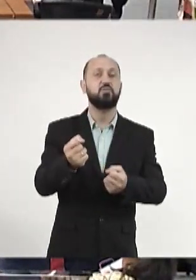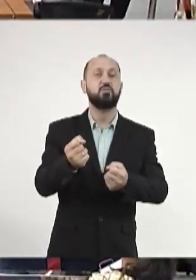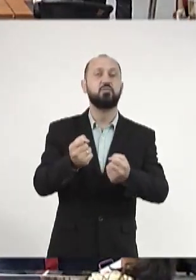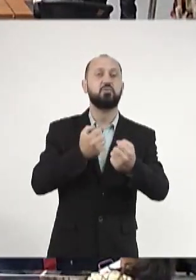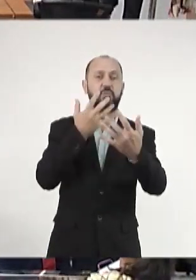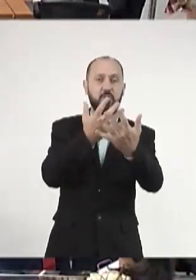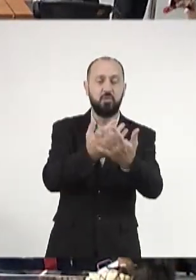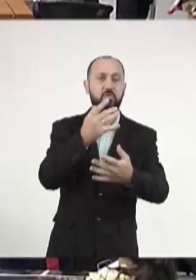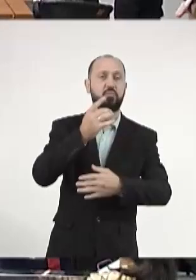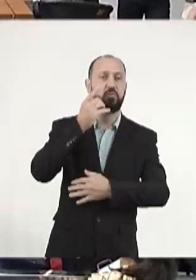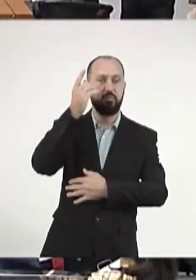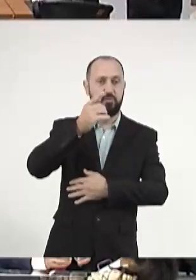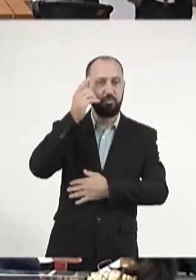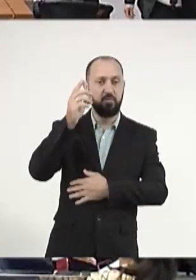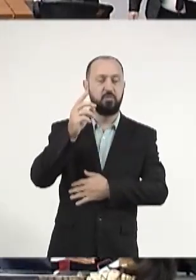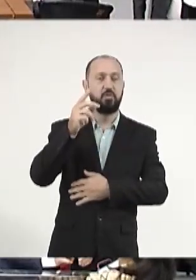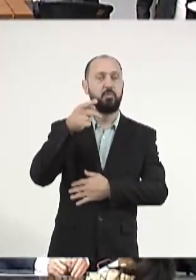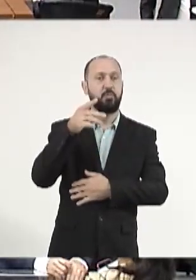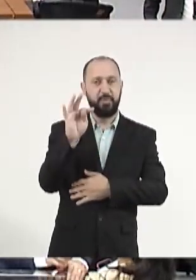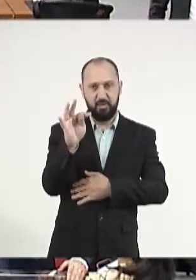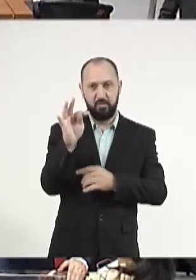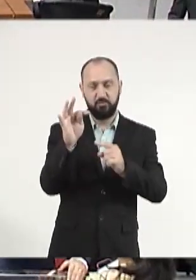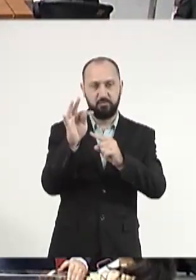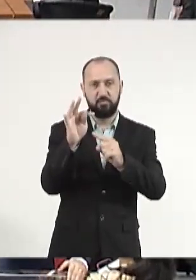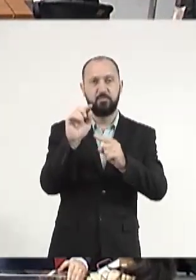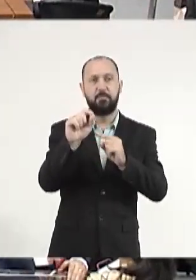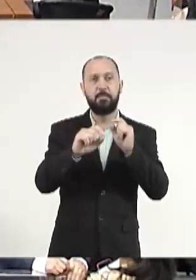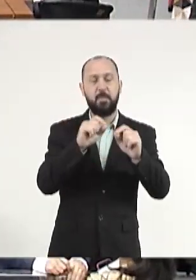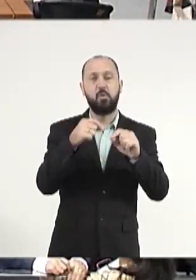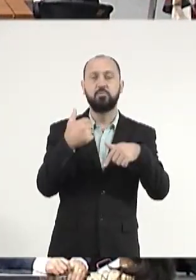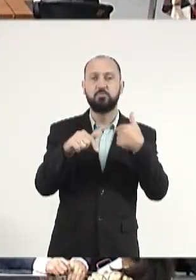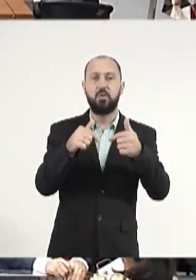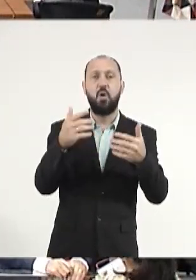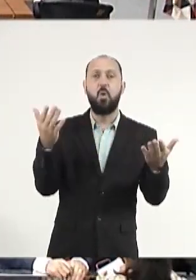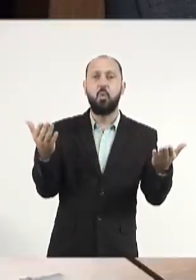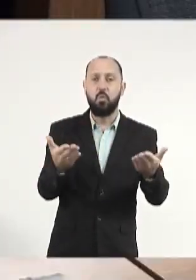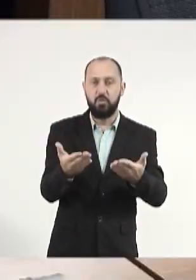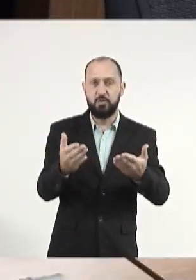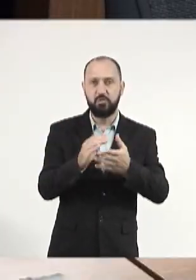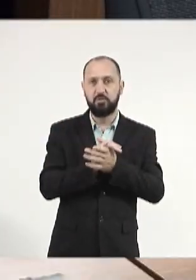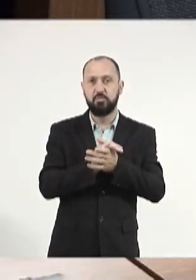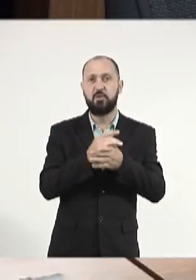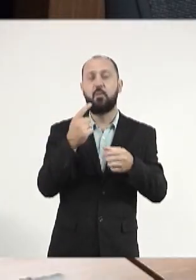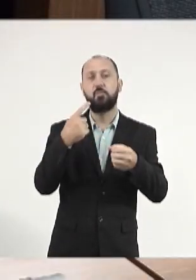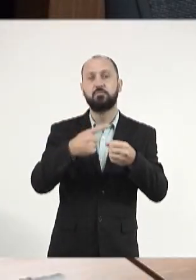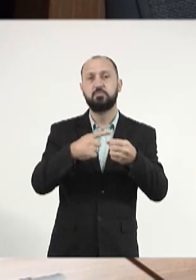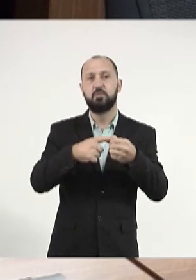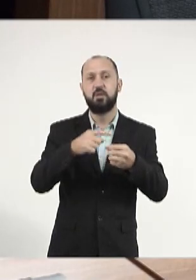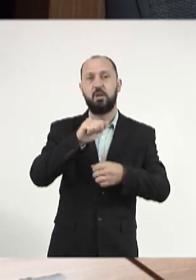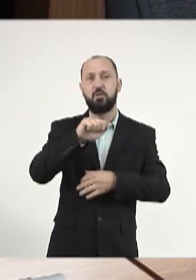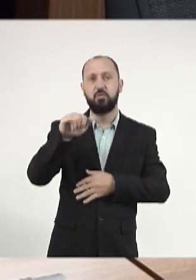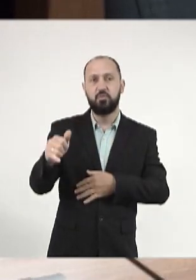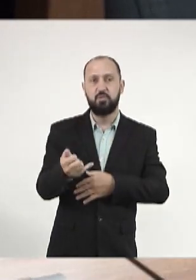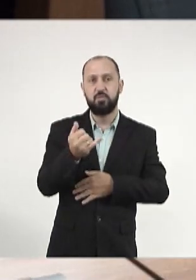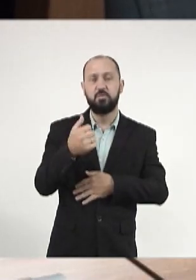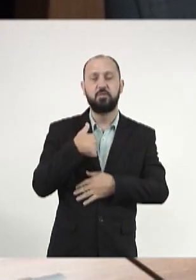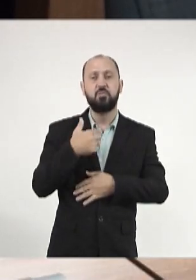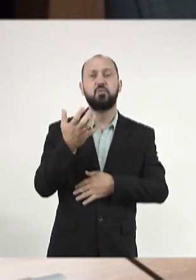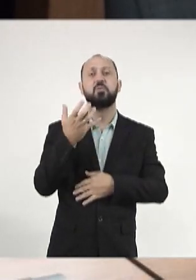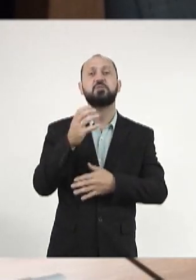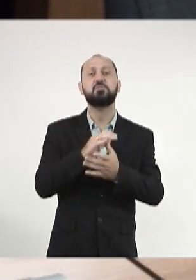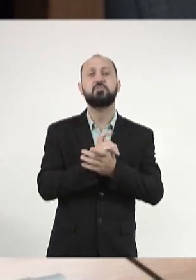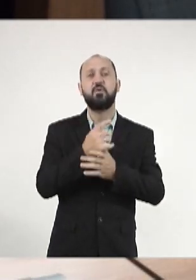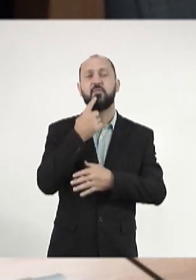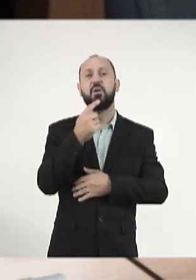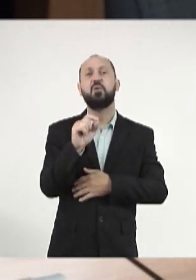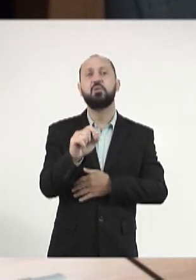relatos dos deputados do PT em relação à operação hoje, no município de Antônio João, eu gostaria